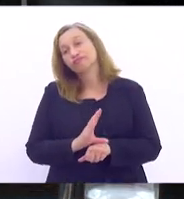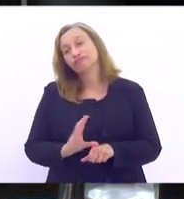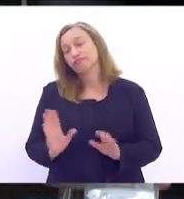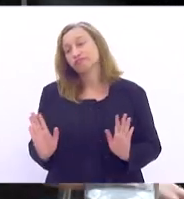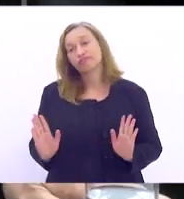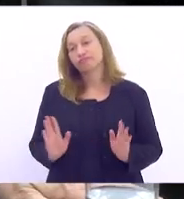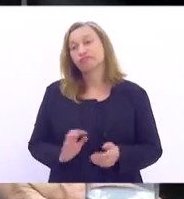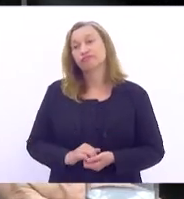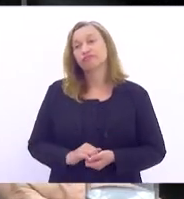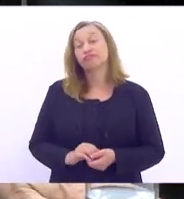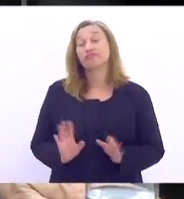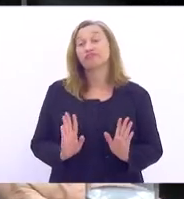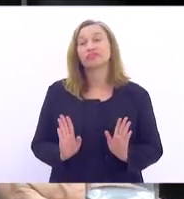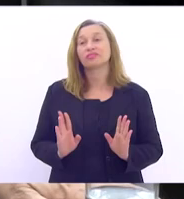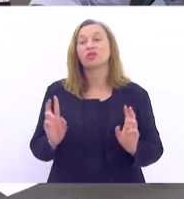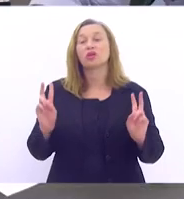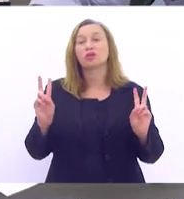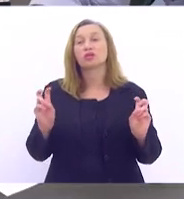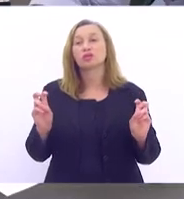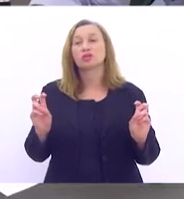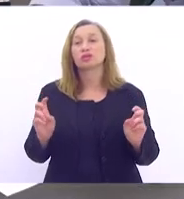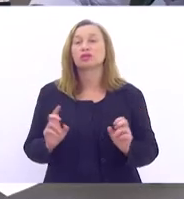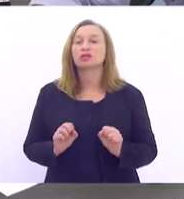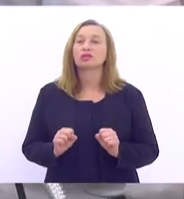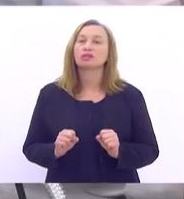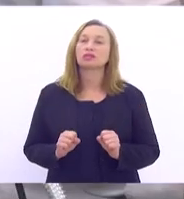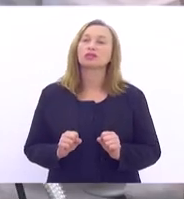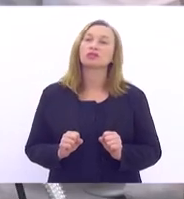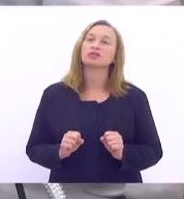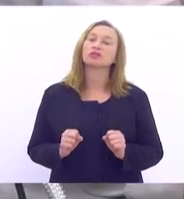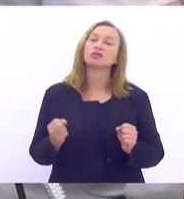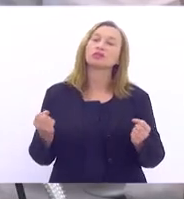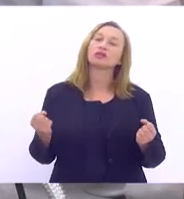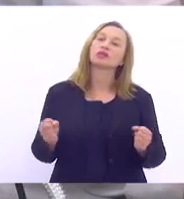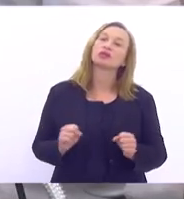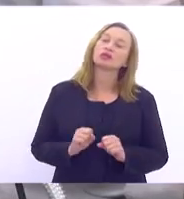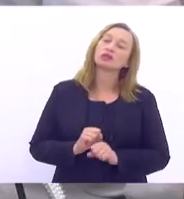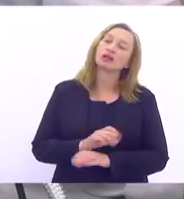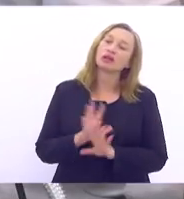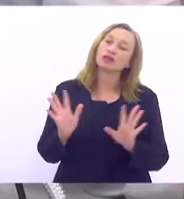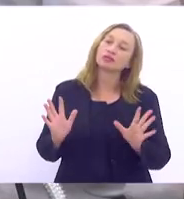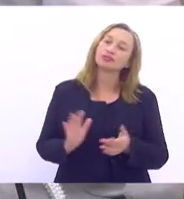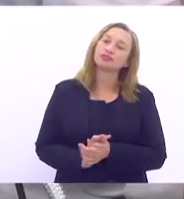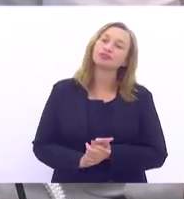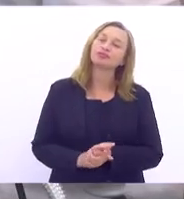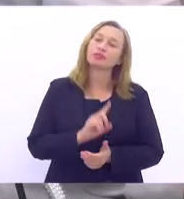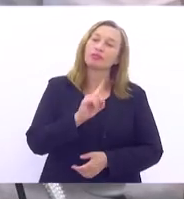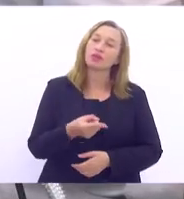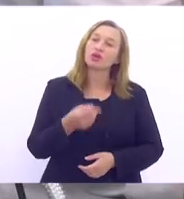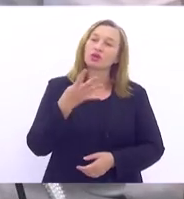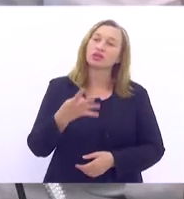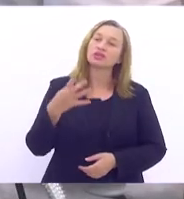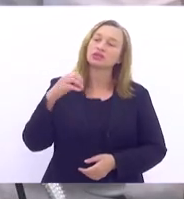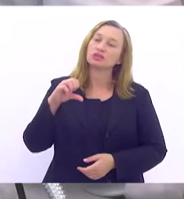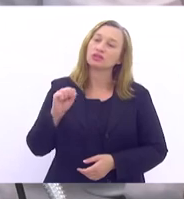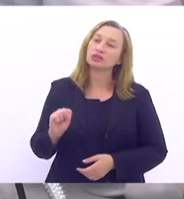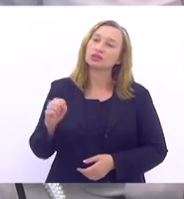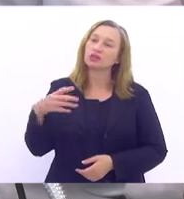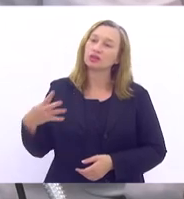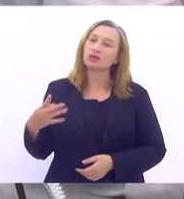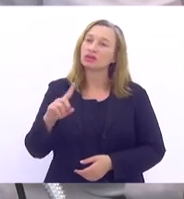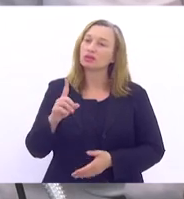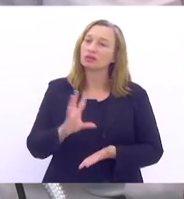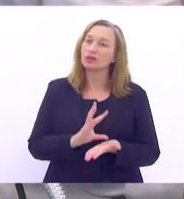incluído no calendário. Mas a questão é a seguinte, sendo muito preciosista só com a forma, o 1484 não está em